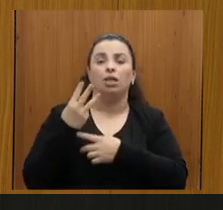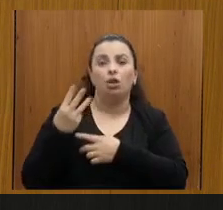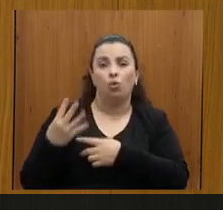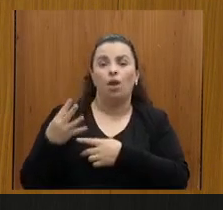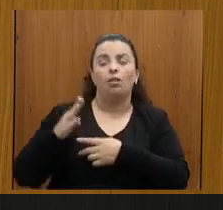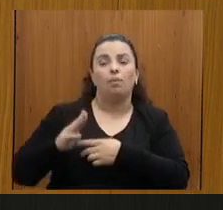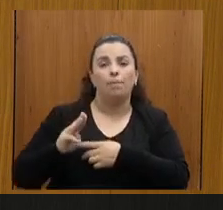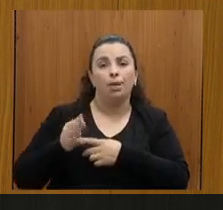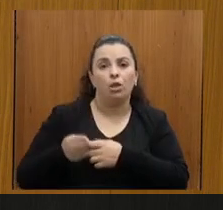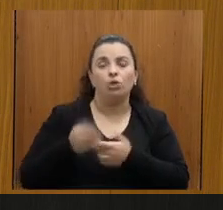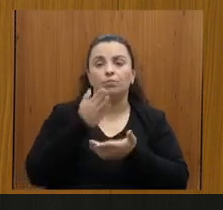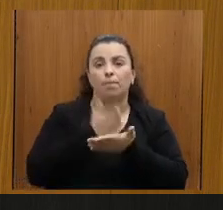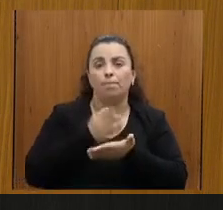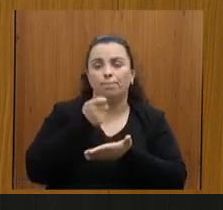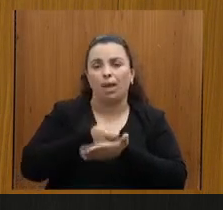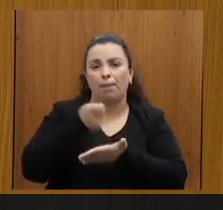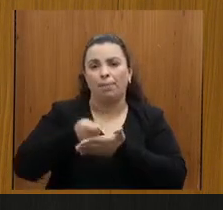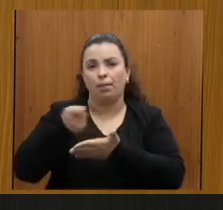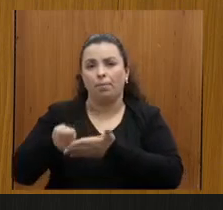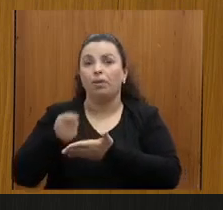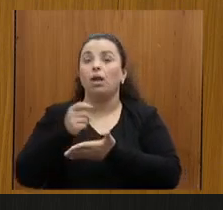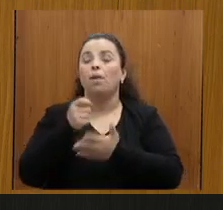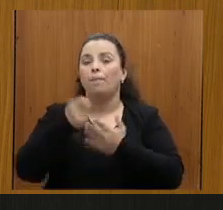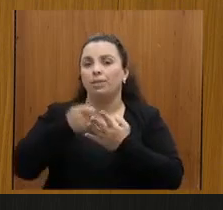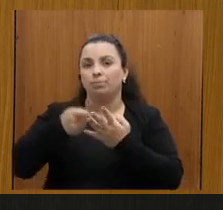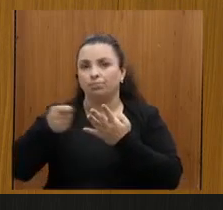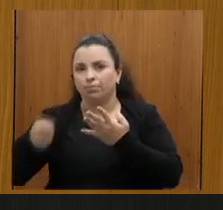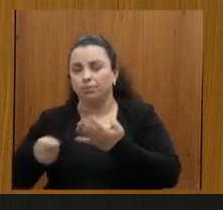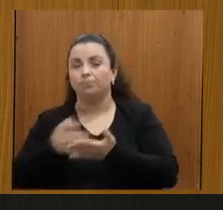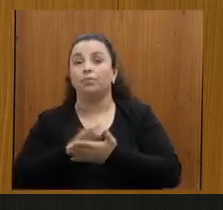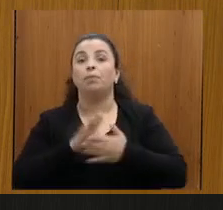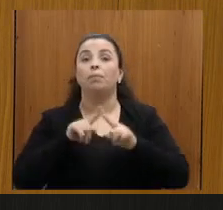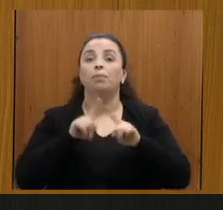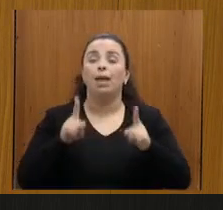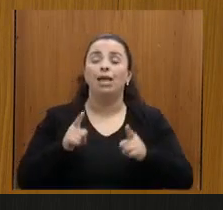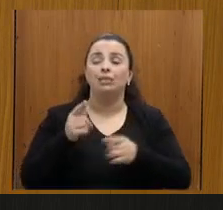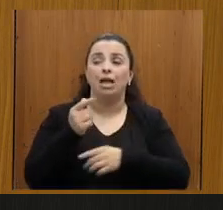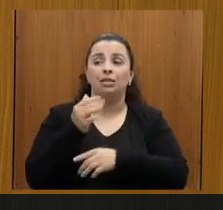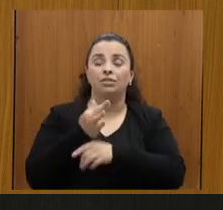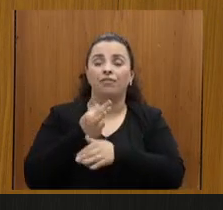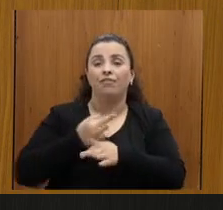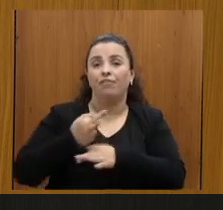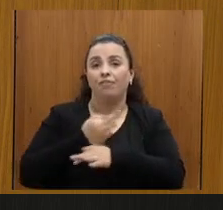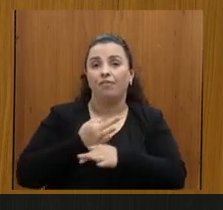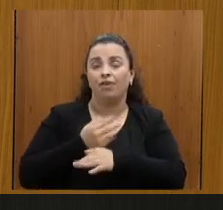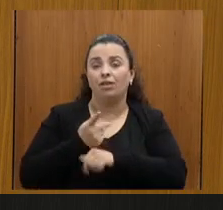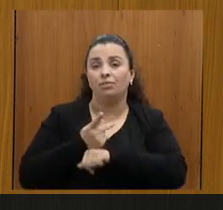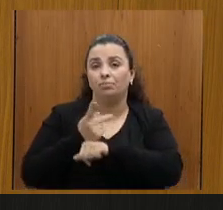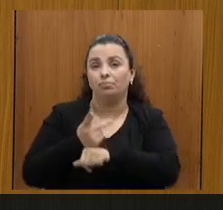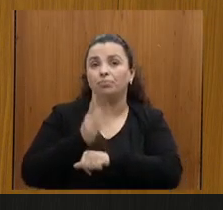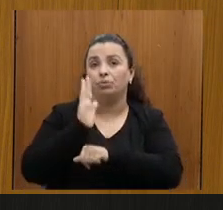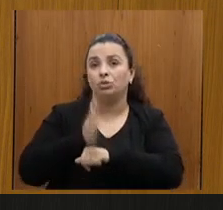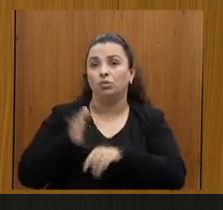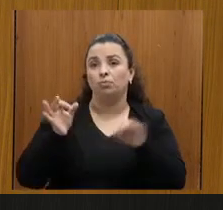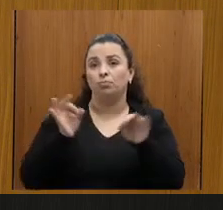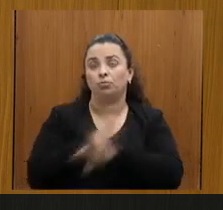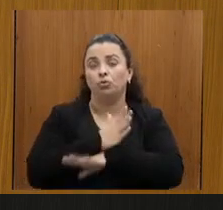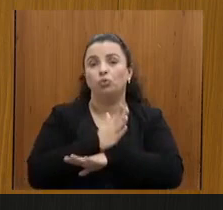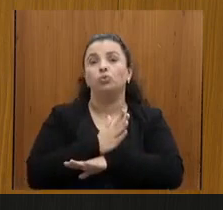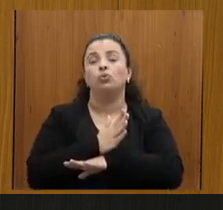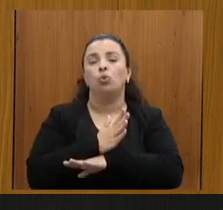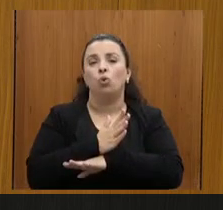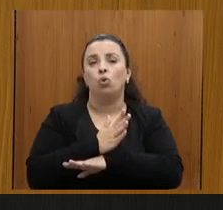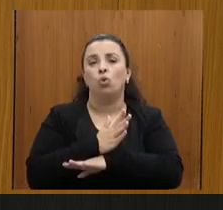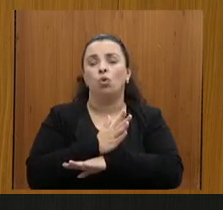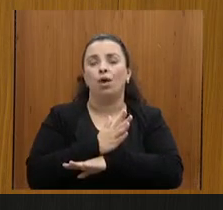sendo pagas mensalmente. Só que nem todas as férias-prêmio estavam devidamente taxadas e lançadas. Só